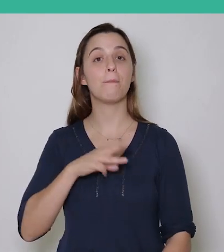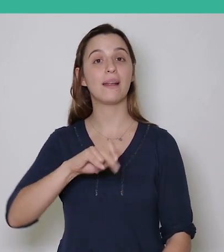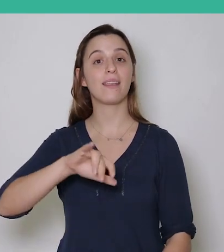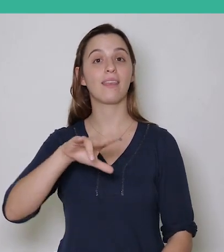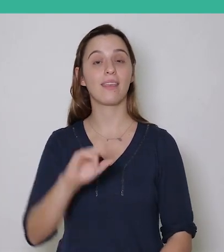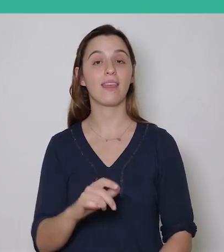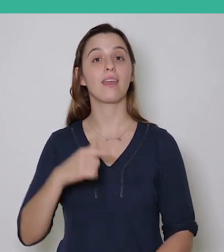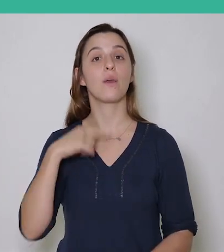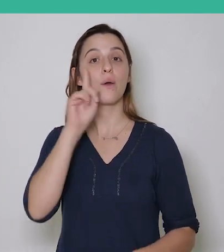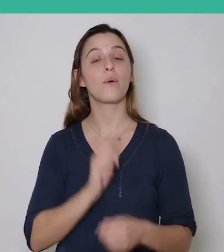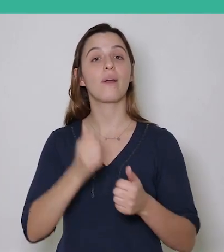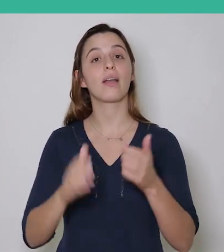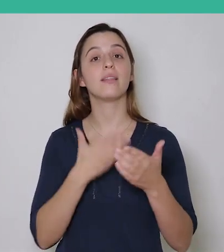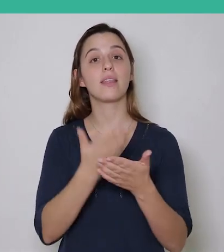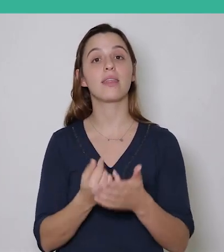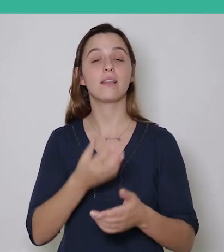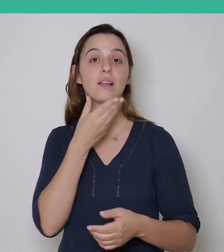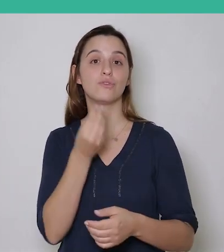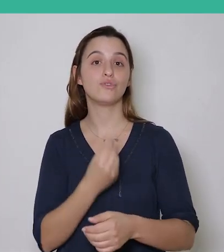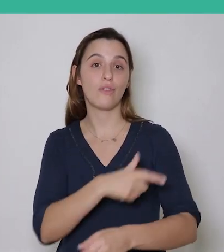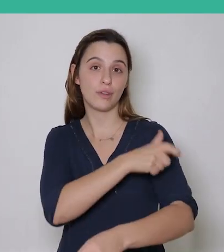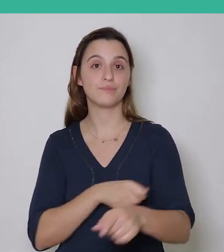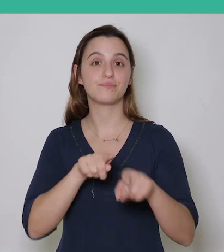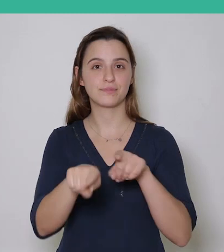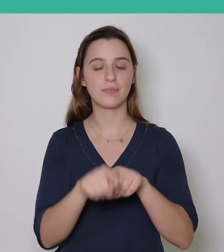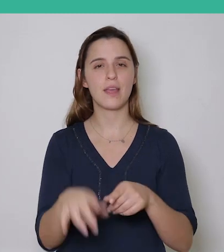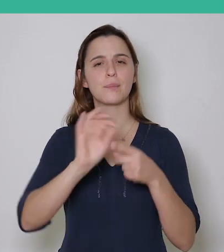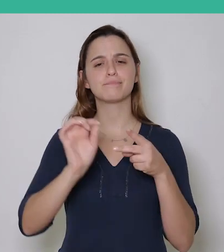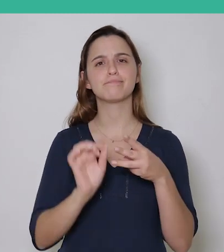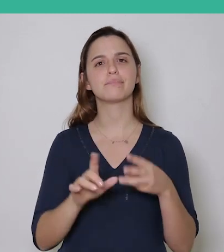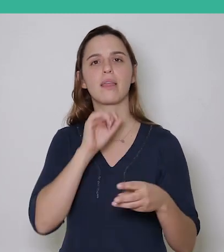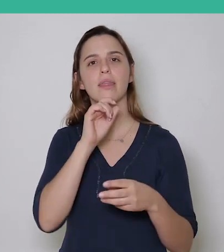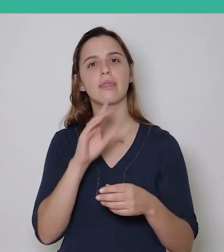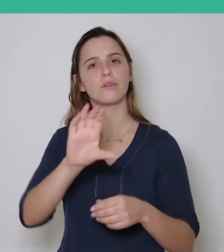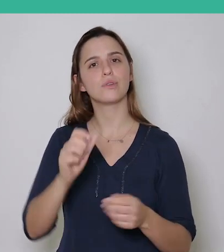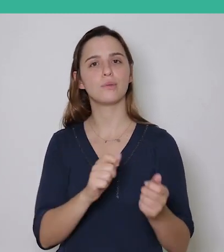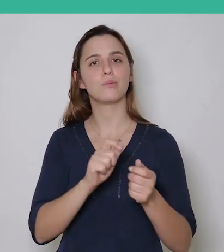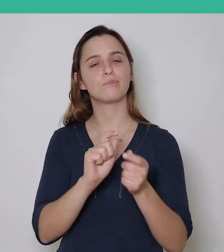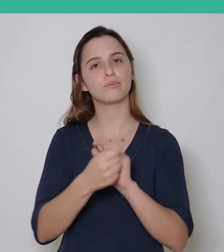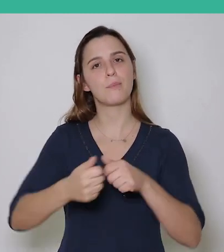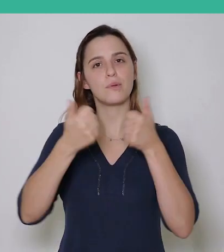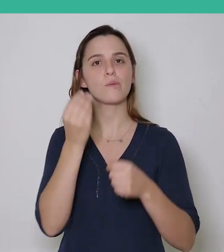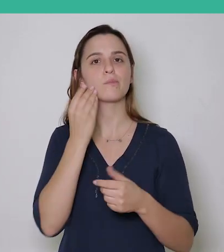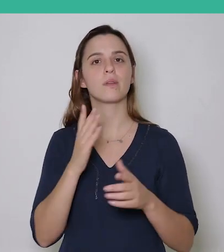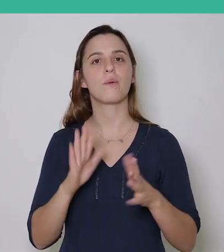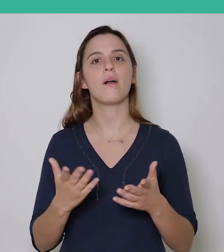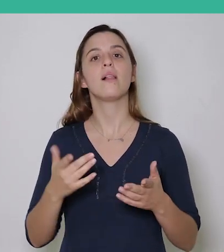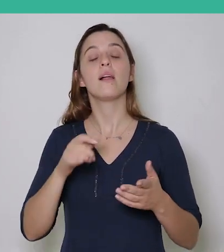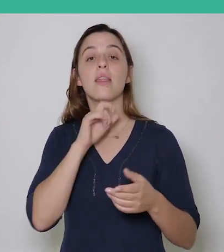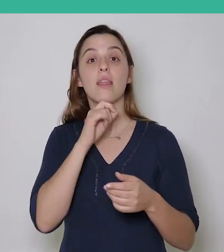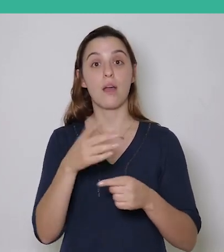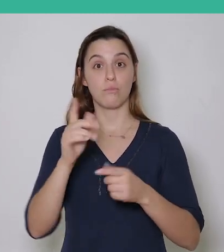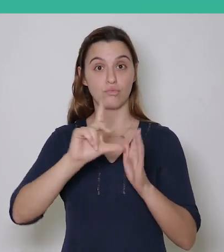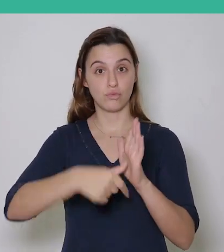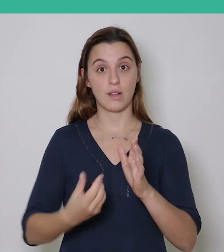Olá, o meu nome é Maria Miguel Nunes e sou candidata à Jovem Autarca. As minhas medidas para mudar o Conselho são criação de um projeto de cinema ao